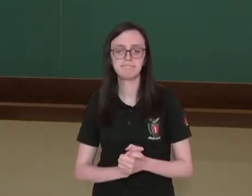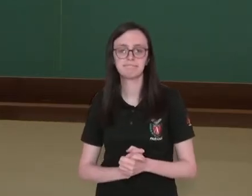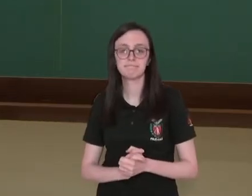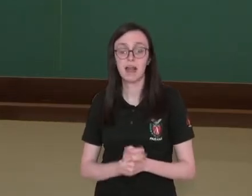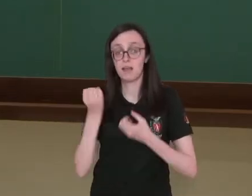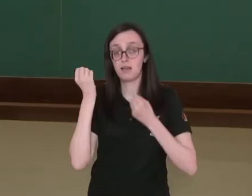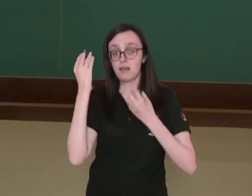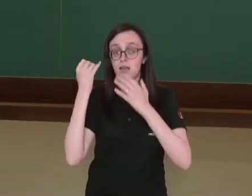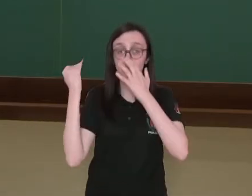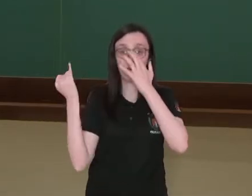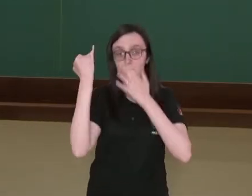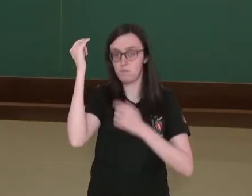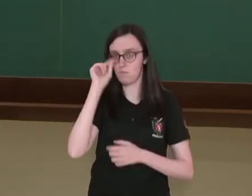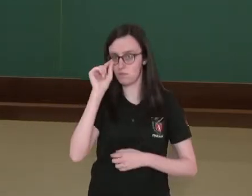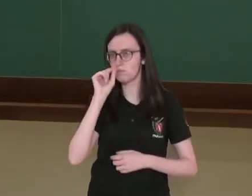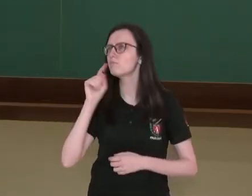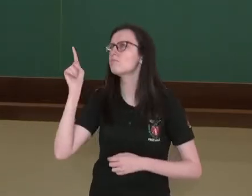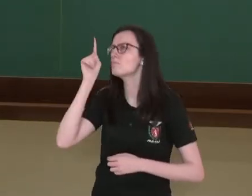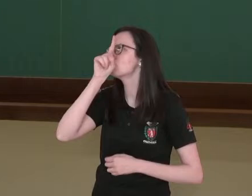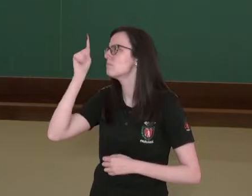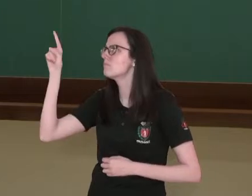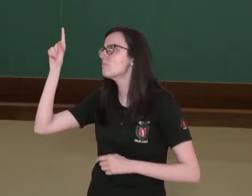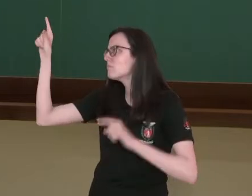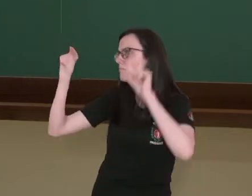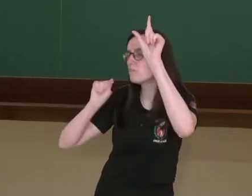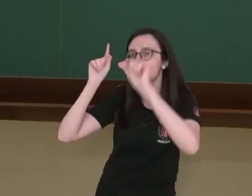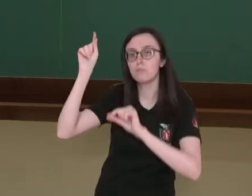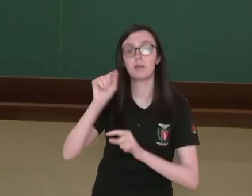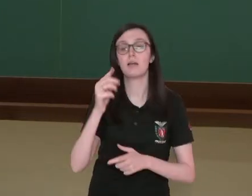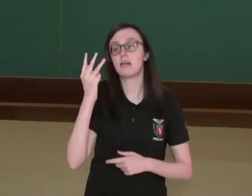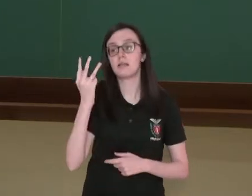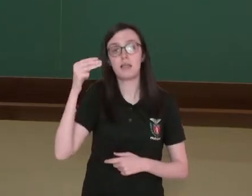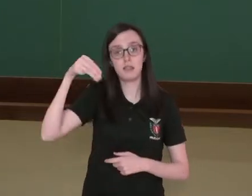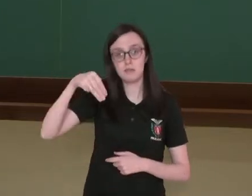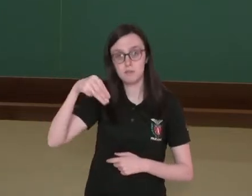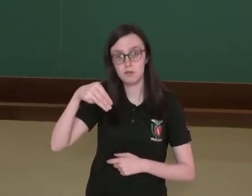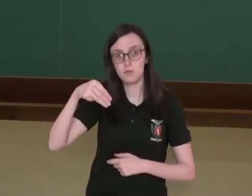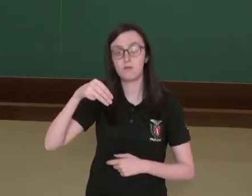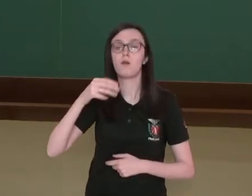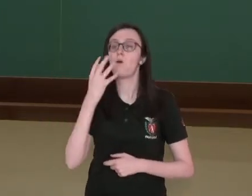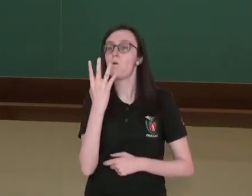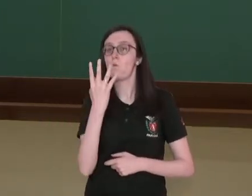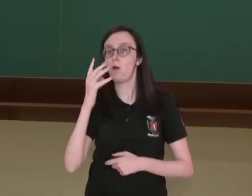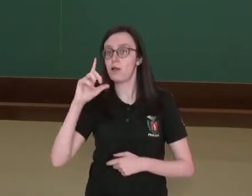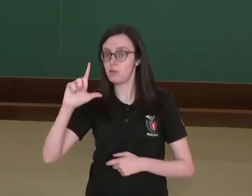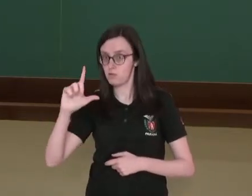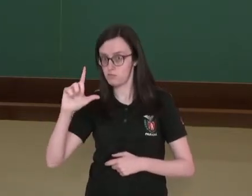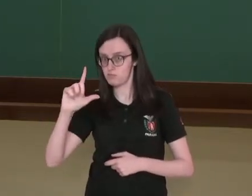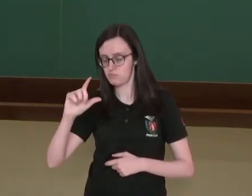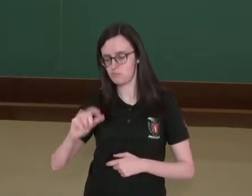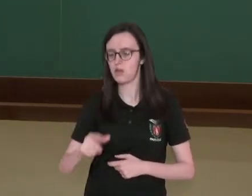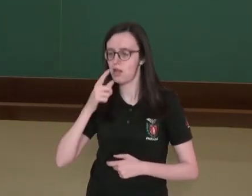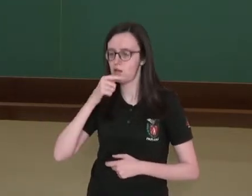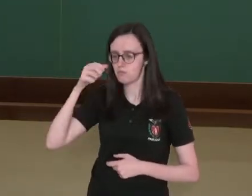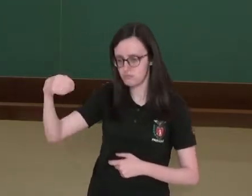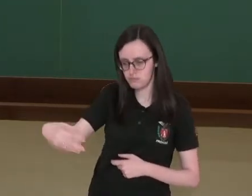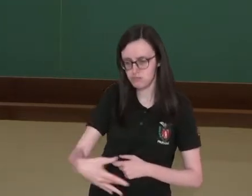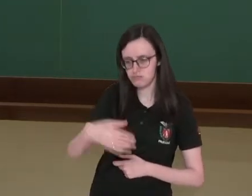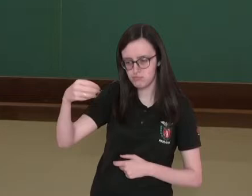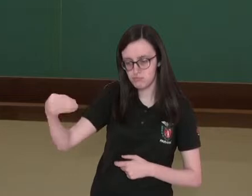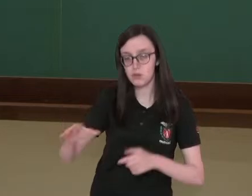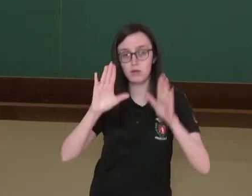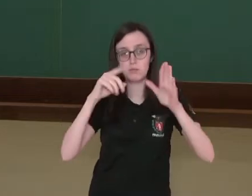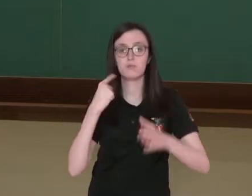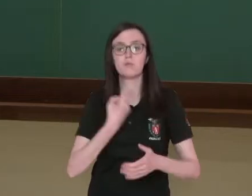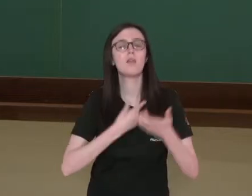dados importantes. Nós temos 3 minutos, 4 litros de água são despejados. E nós queremos saber